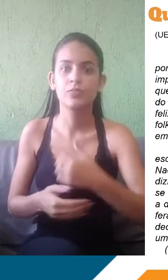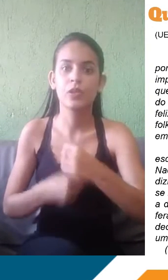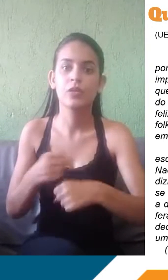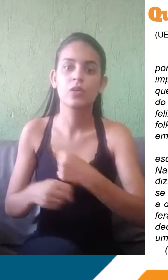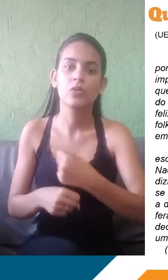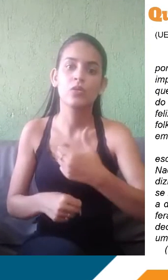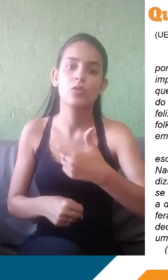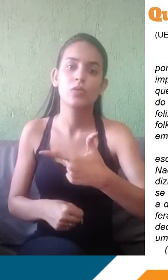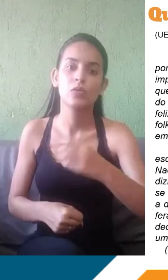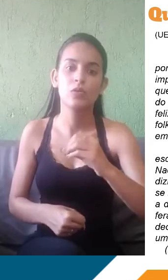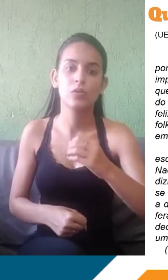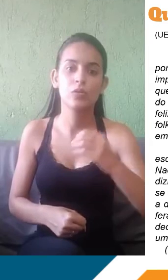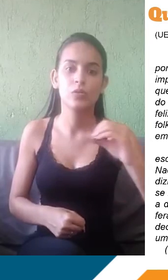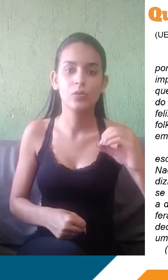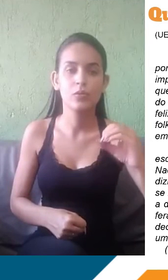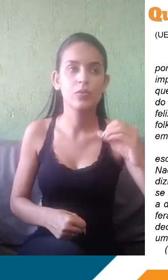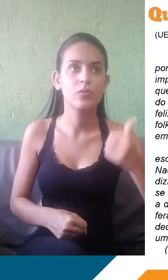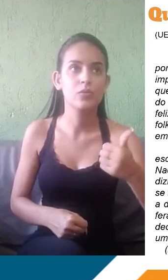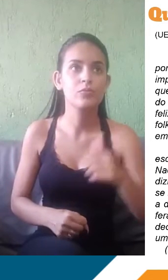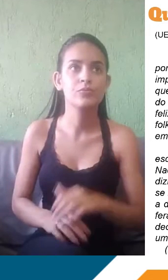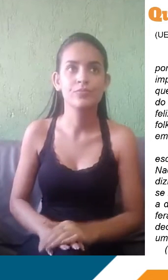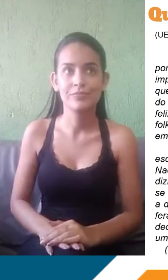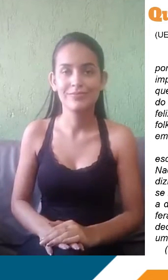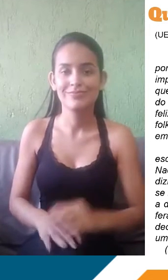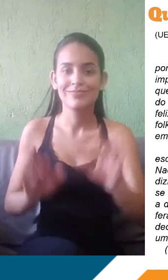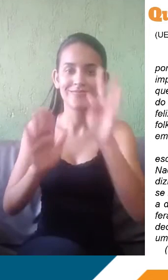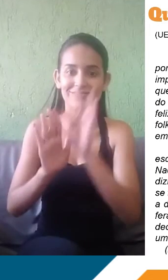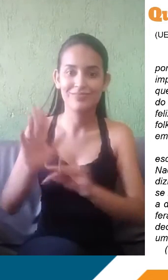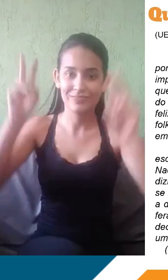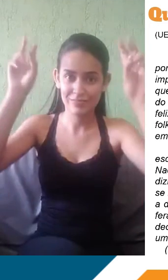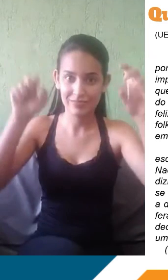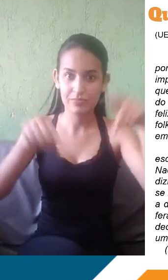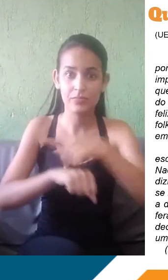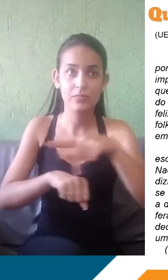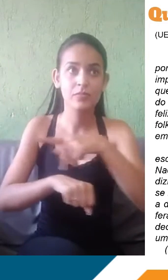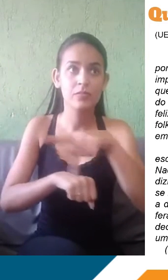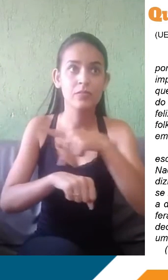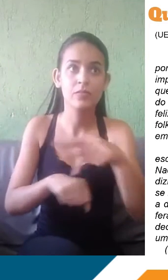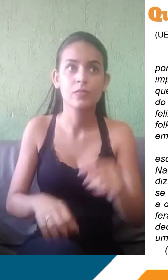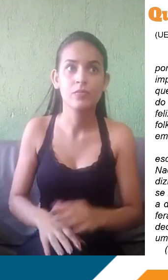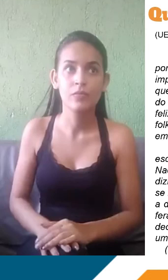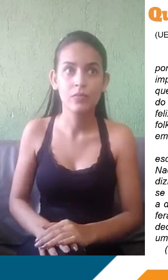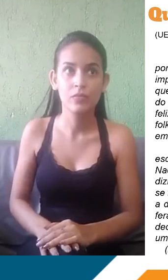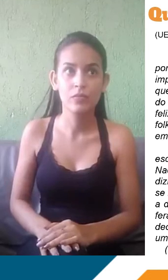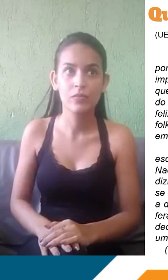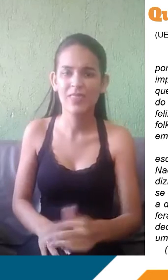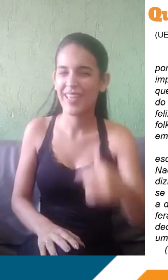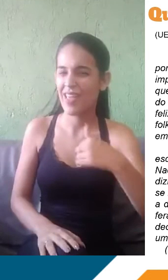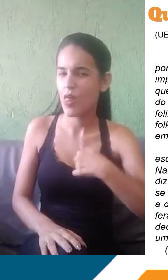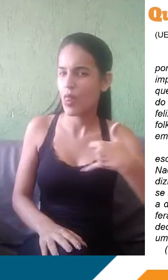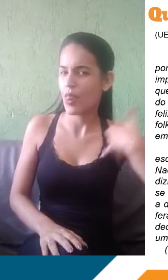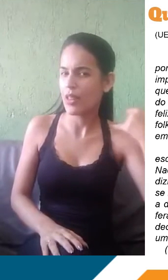UERJ. Texto para a questão: a pátria. Desde 18 anos que o tal patriotismo